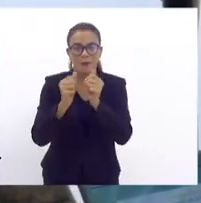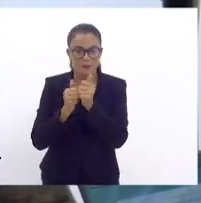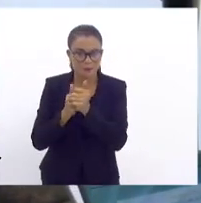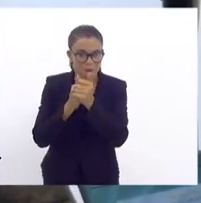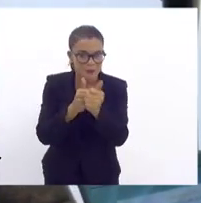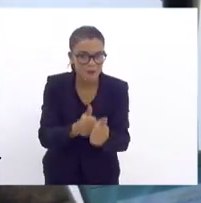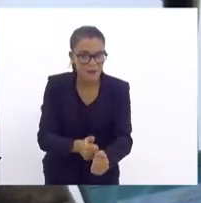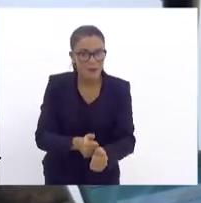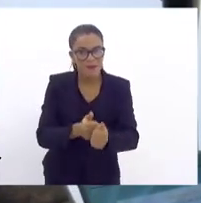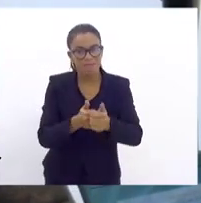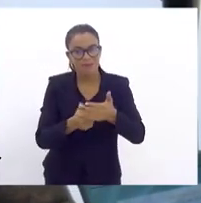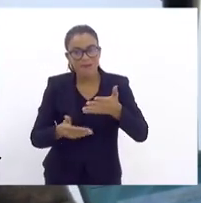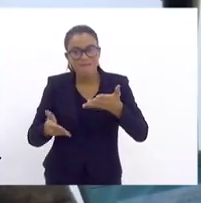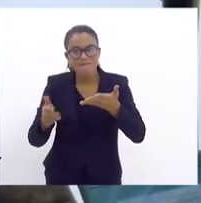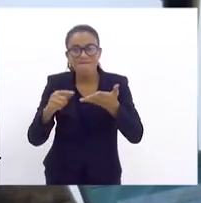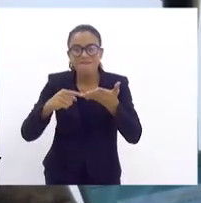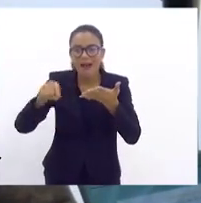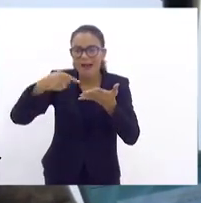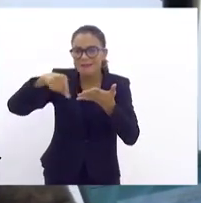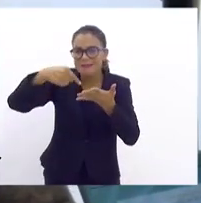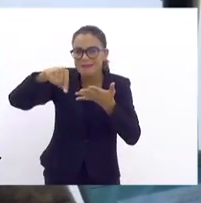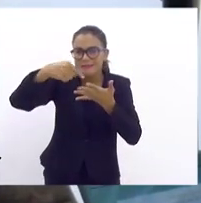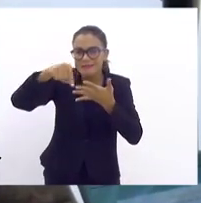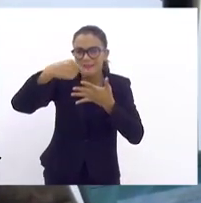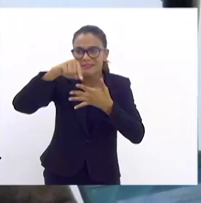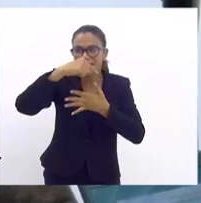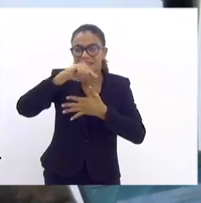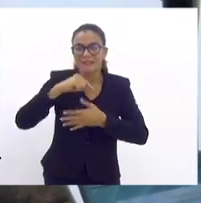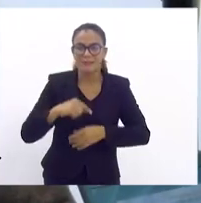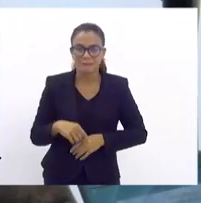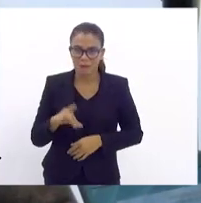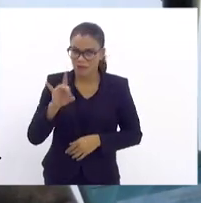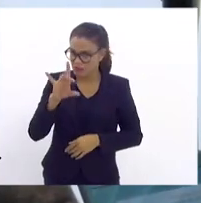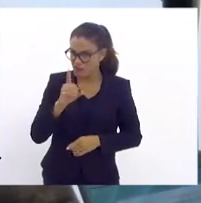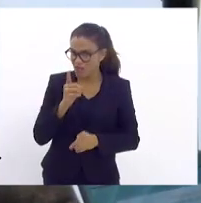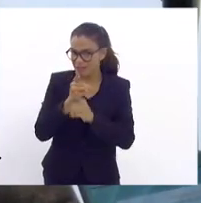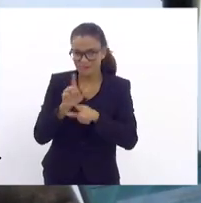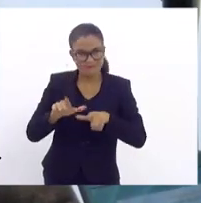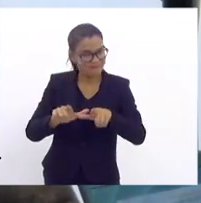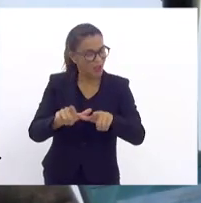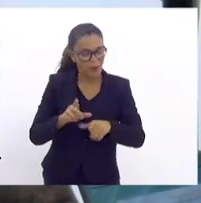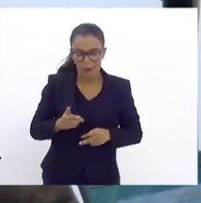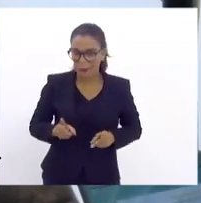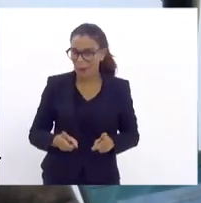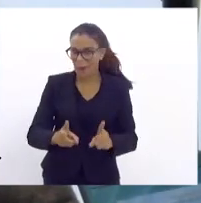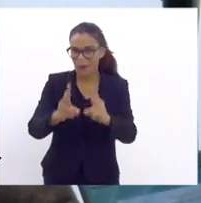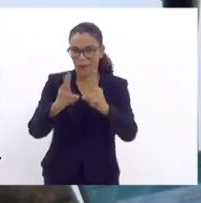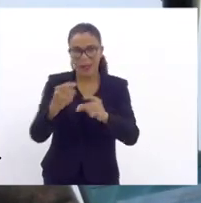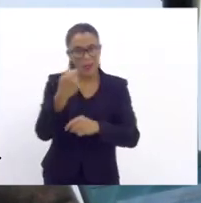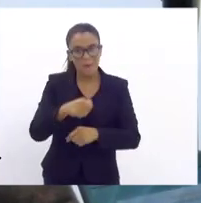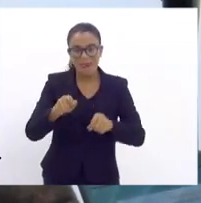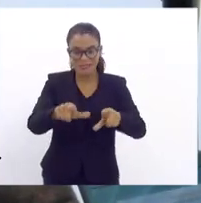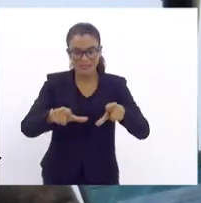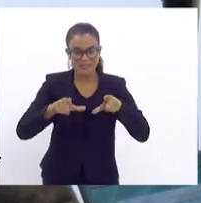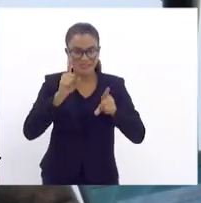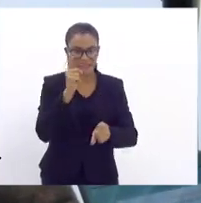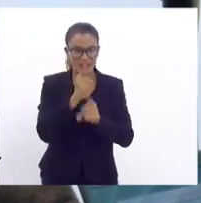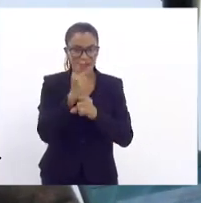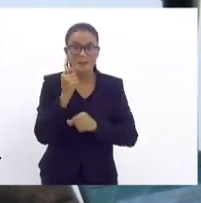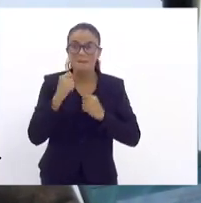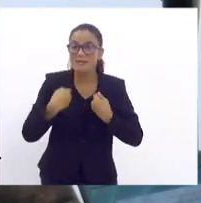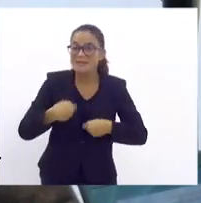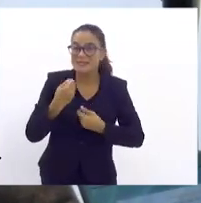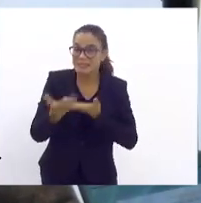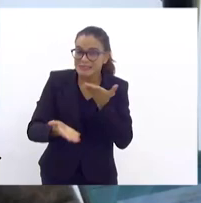em todas as fases né que foi que já colocaram não é continuidade porque ele não precisa de Diagnóstico ele precisa de reabilitação